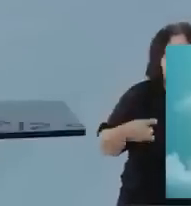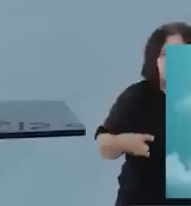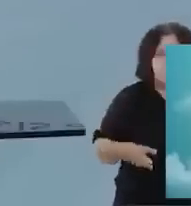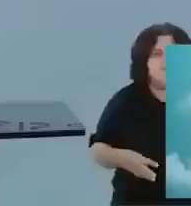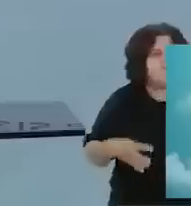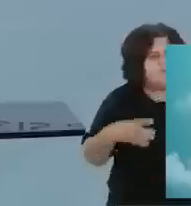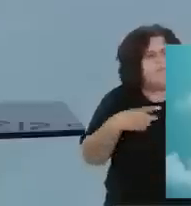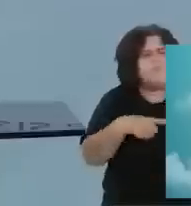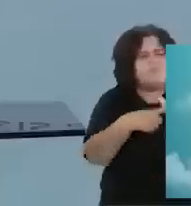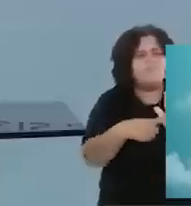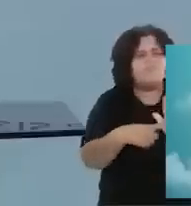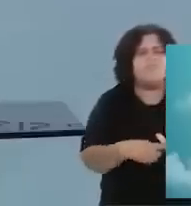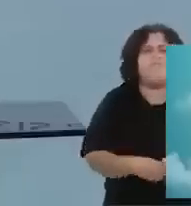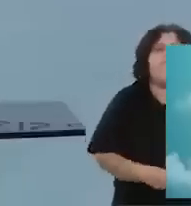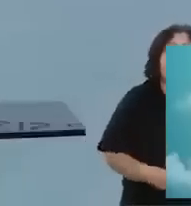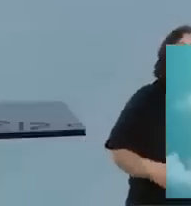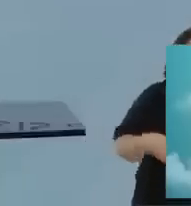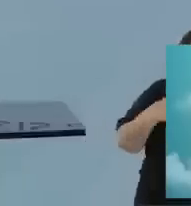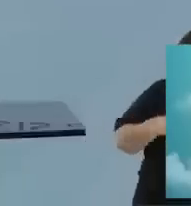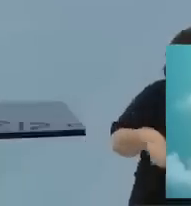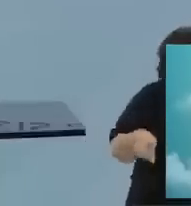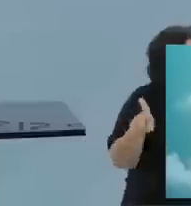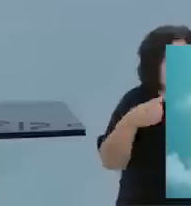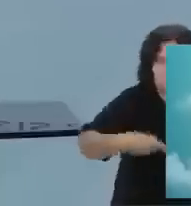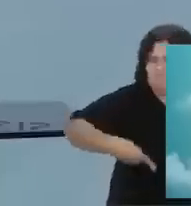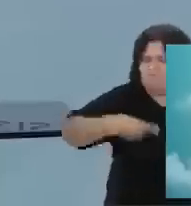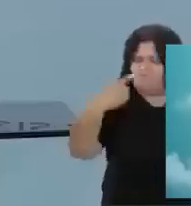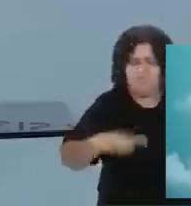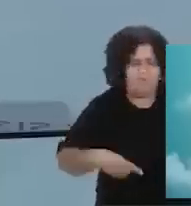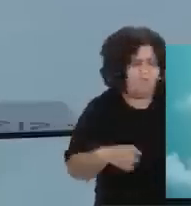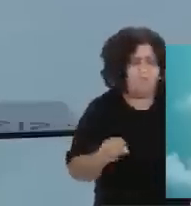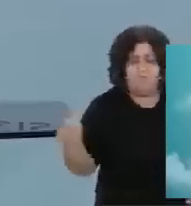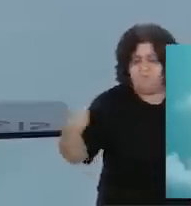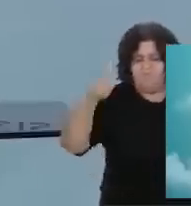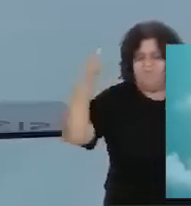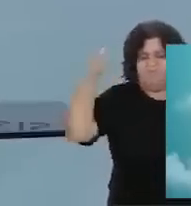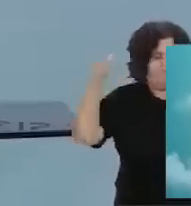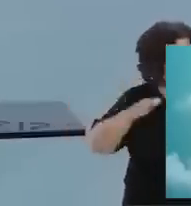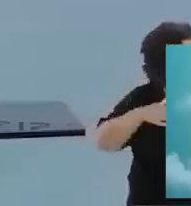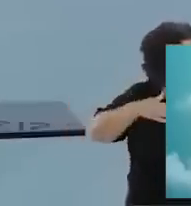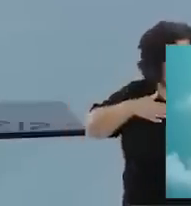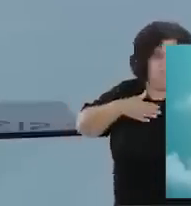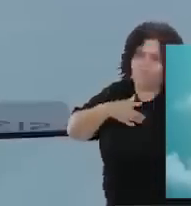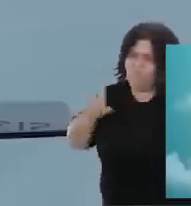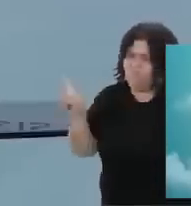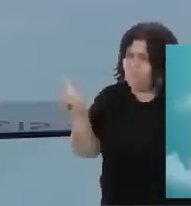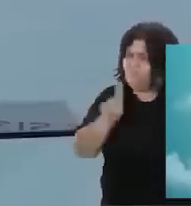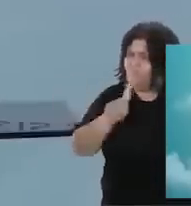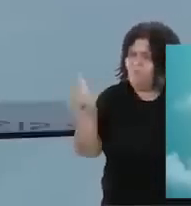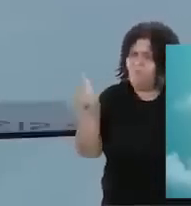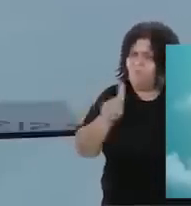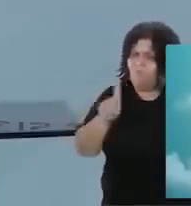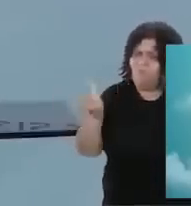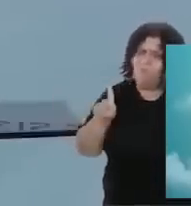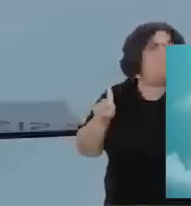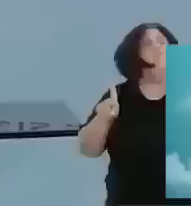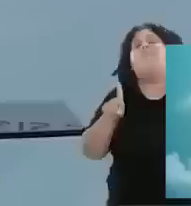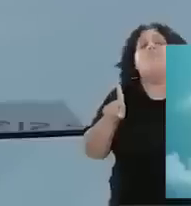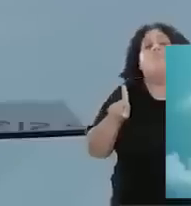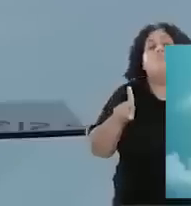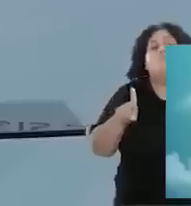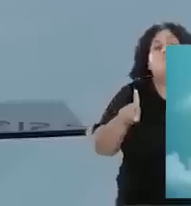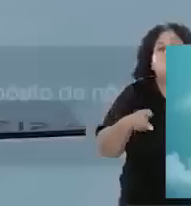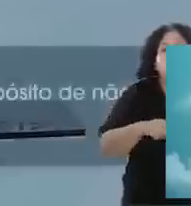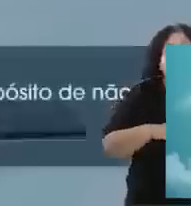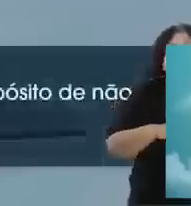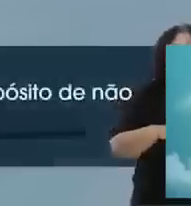Outra expressão uns aos outros aí. Não nos julguemos mais uns aos outros. Pelo contrário, tomai o propósito de não pôr